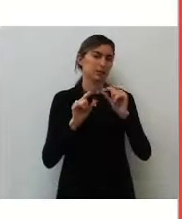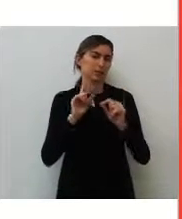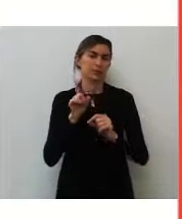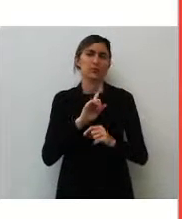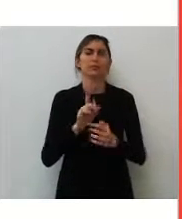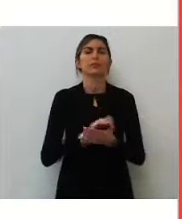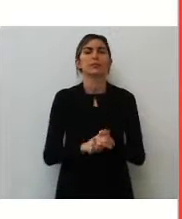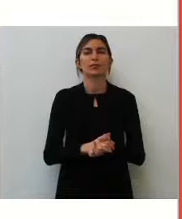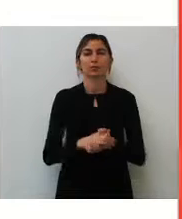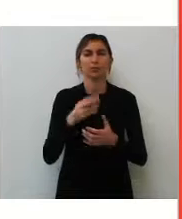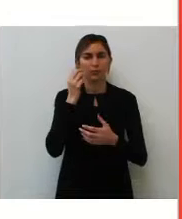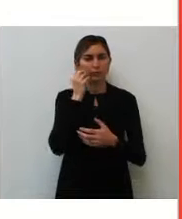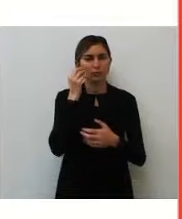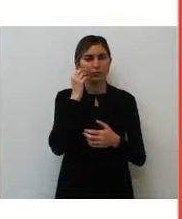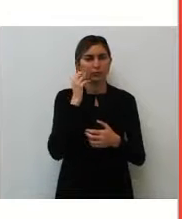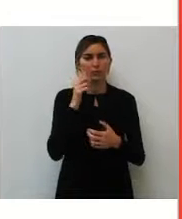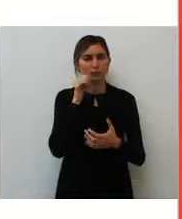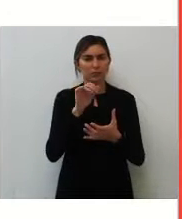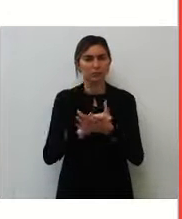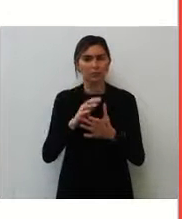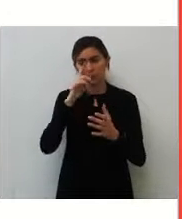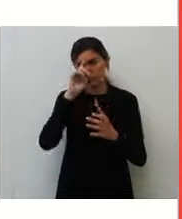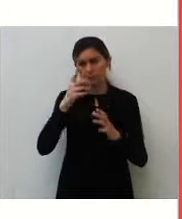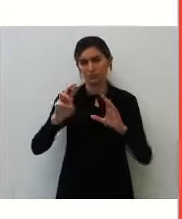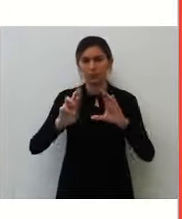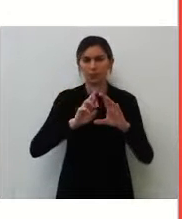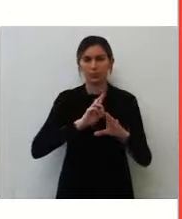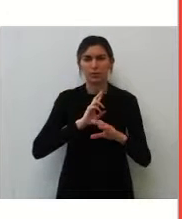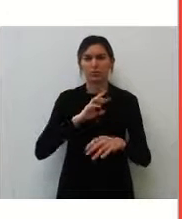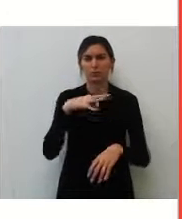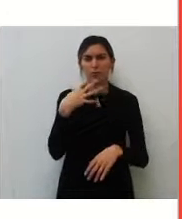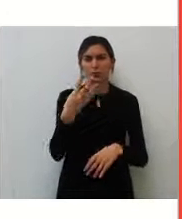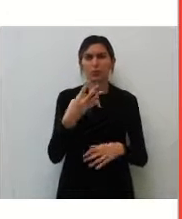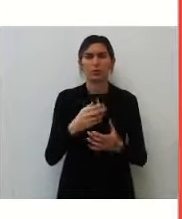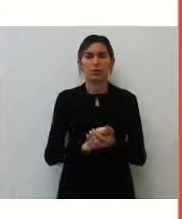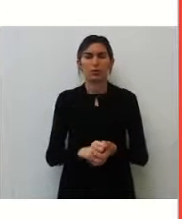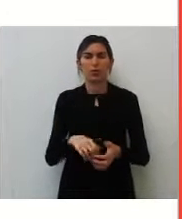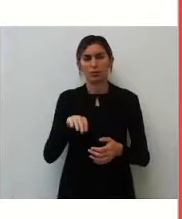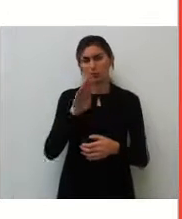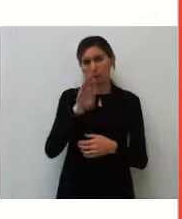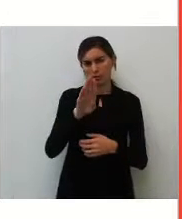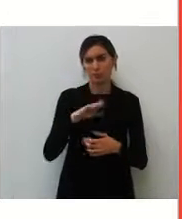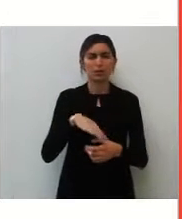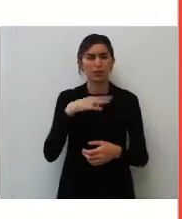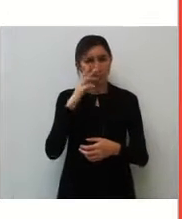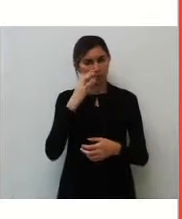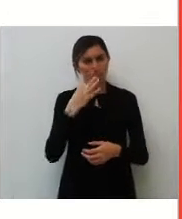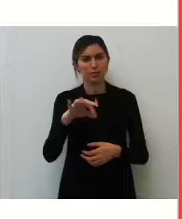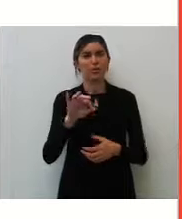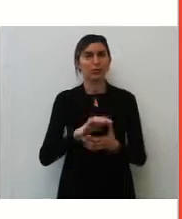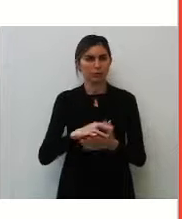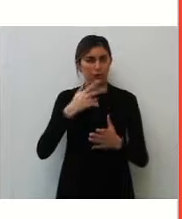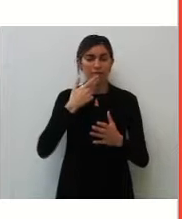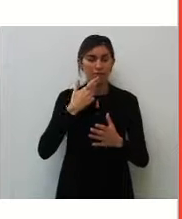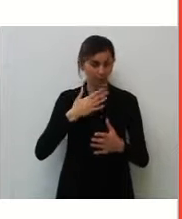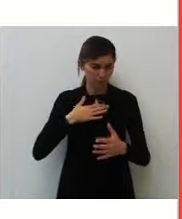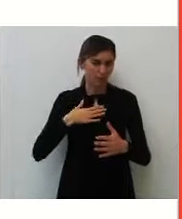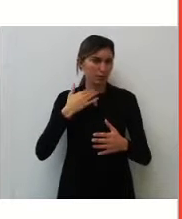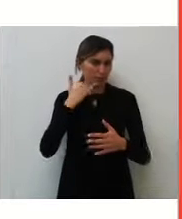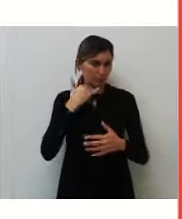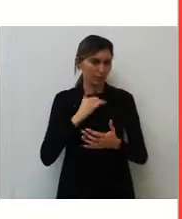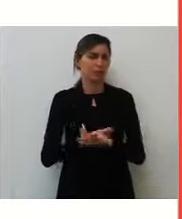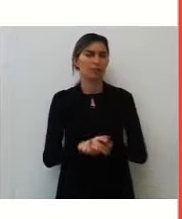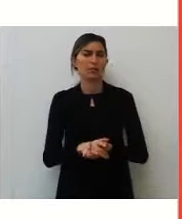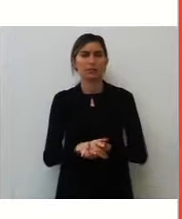choveu pessoal aqui minha esposa já mandou a resposta quarto acertou meu amor letra b a patroa fica falando comigo aqui no